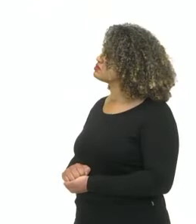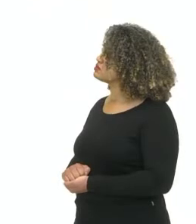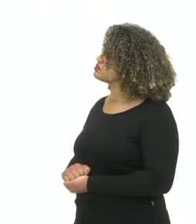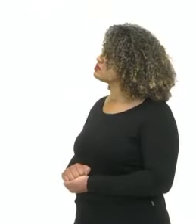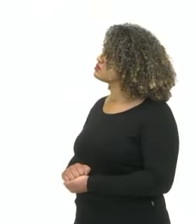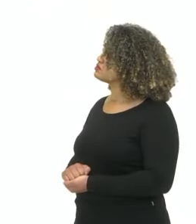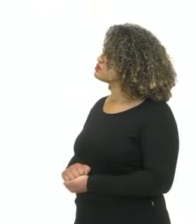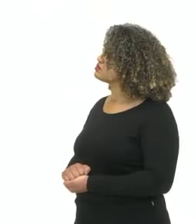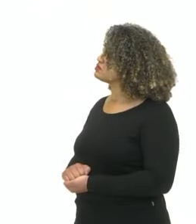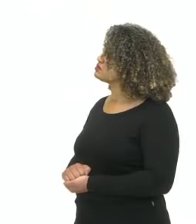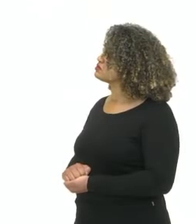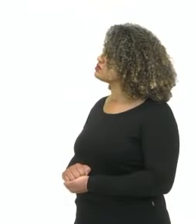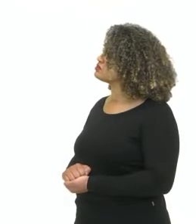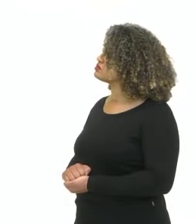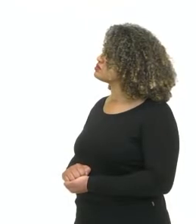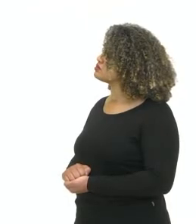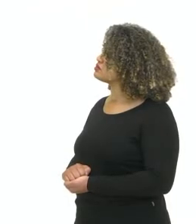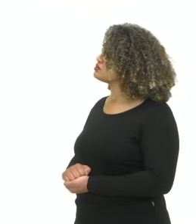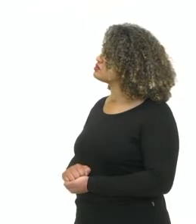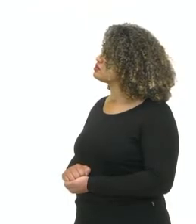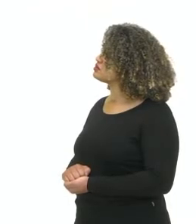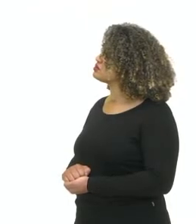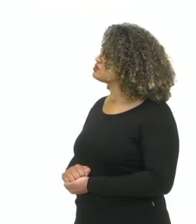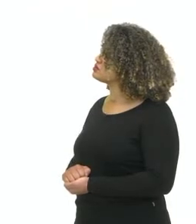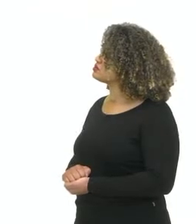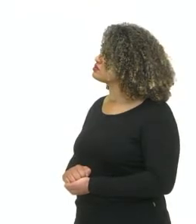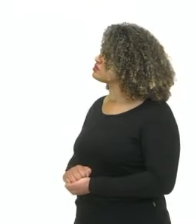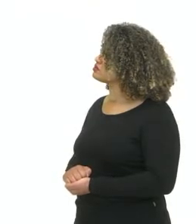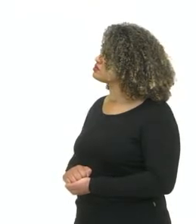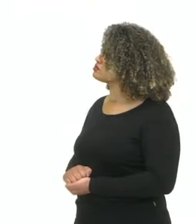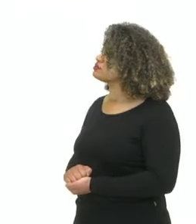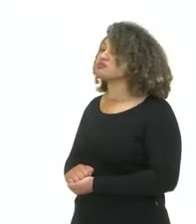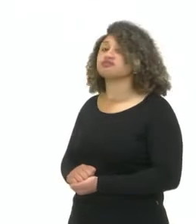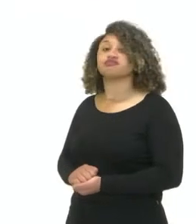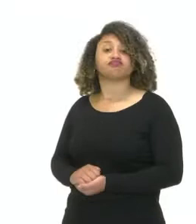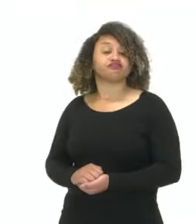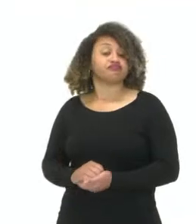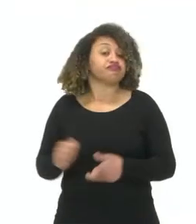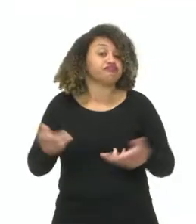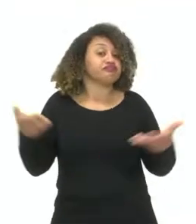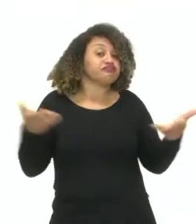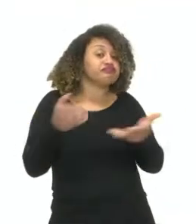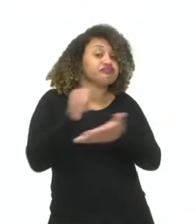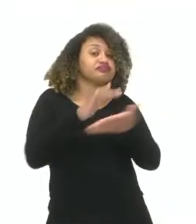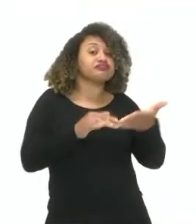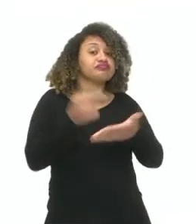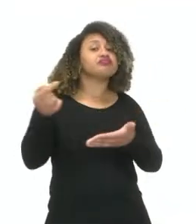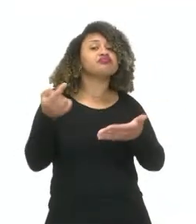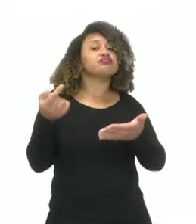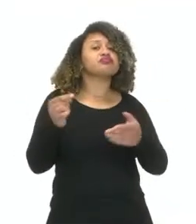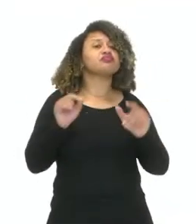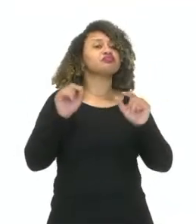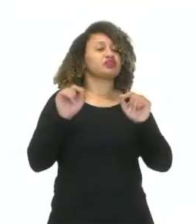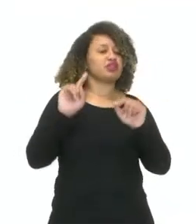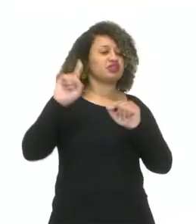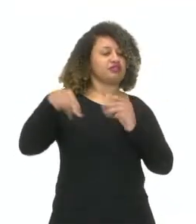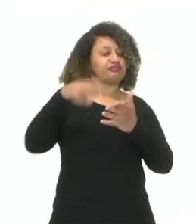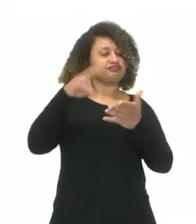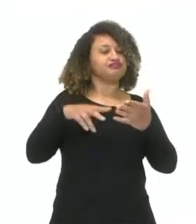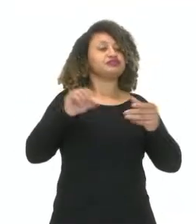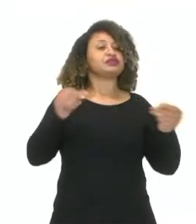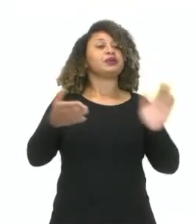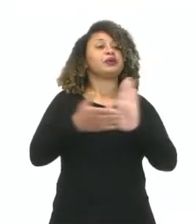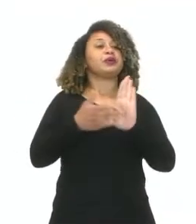transtornos psíquicos e alimentares. Chegamos à atividade 1, né? E o que que eu proponho para você?